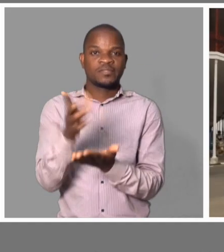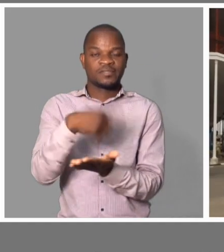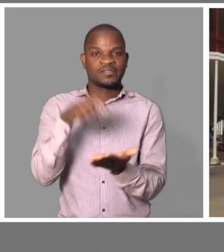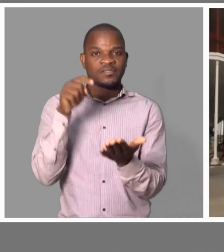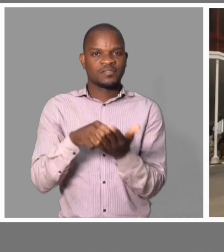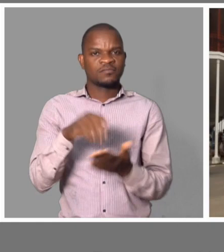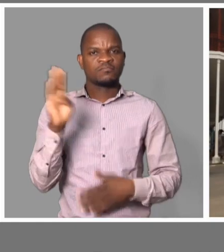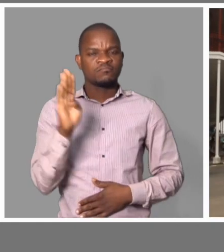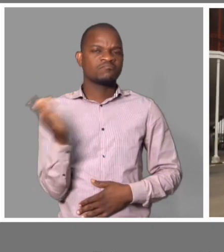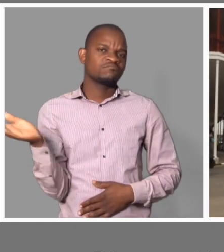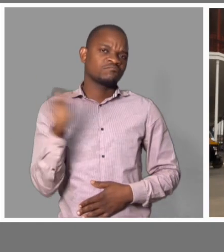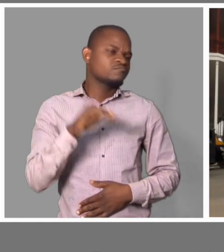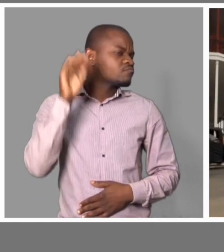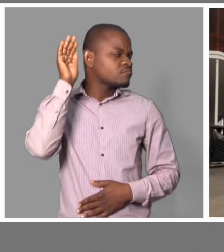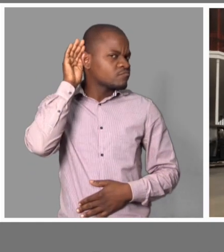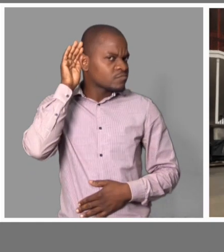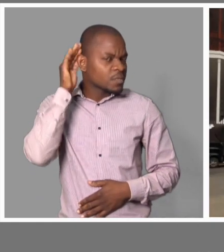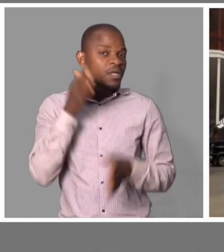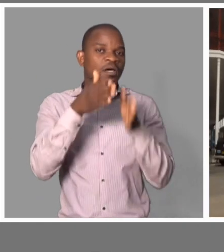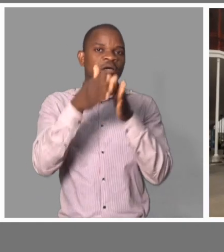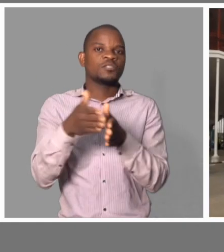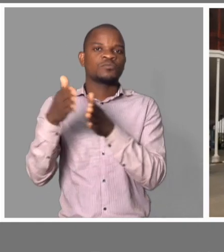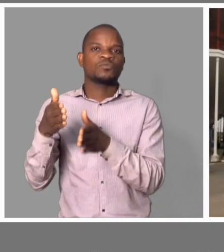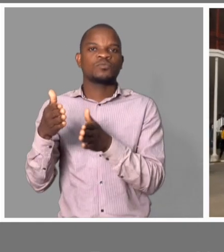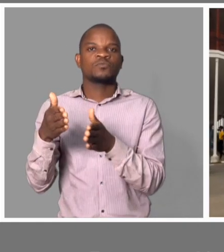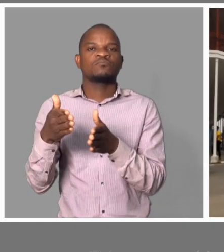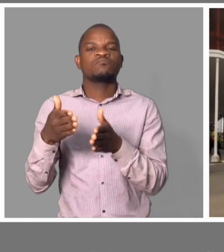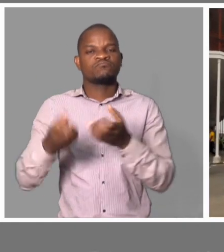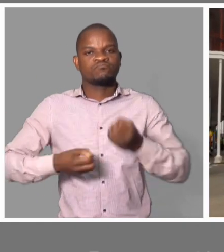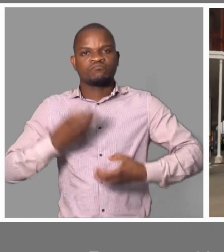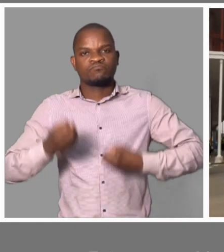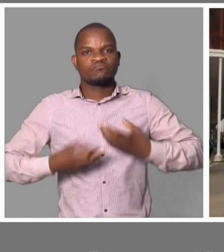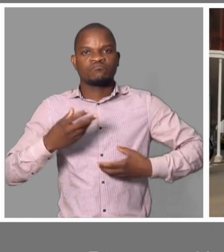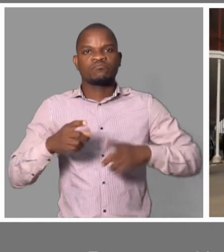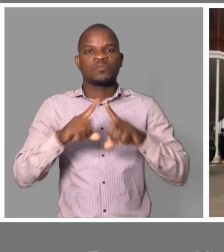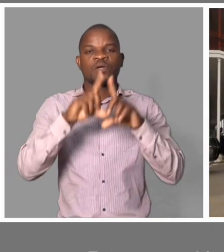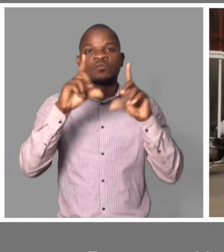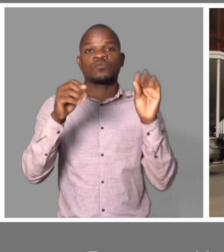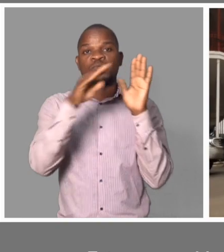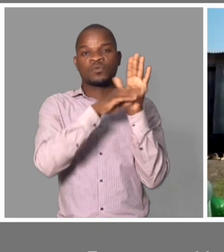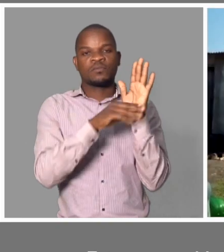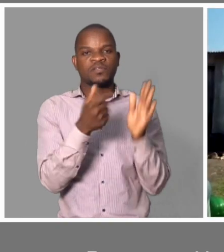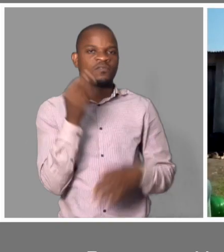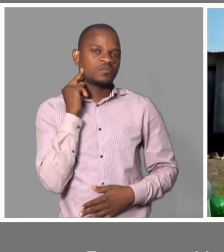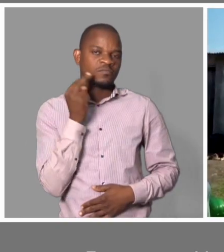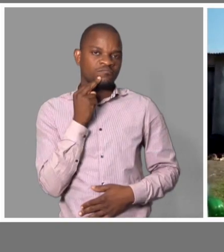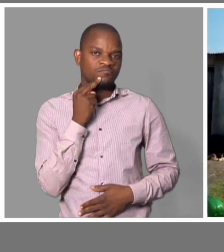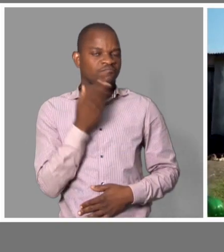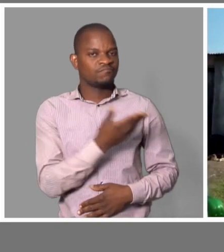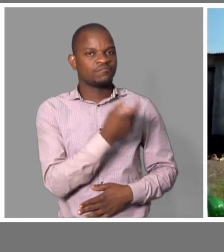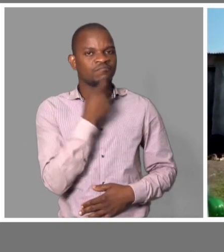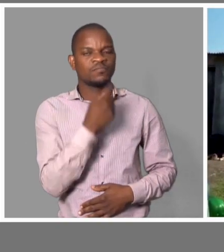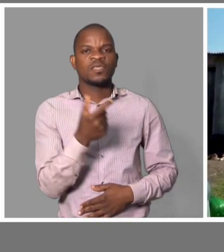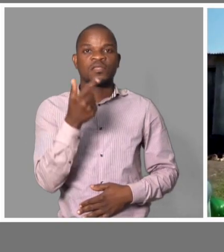ouvir o que as pessoas com deficiência nível da TV Surdo dizem sobre o programa da TV Surdo. A TV